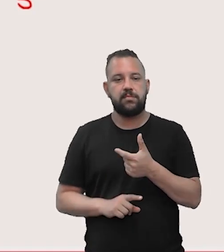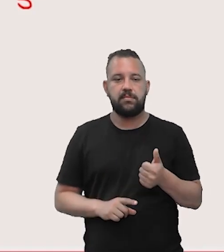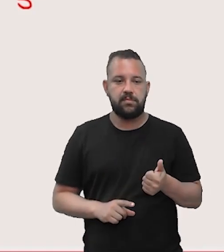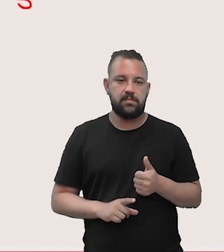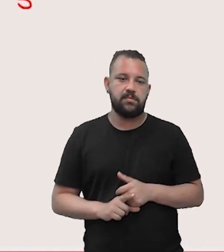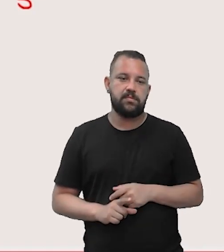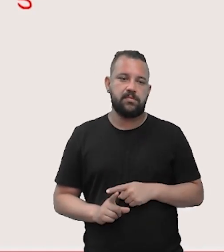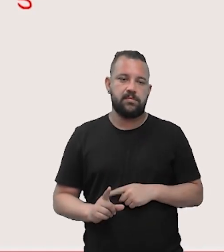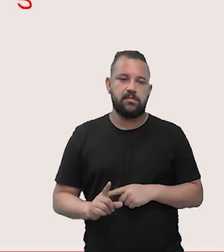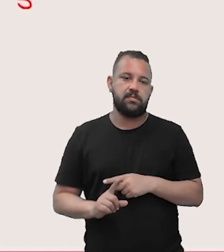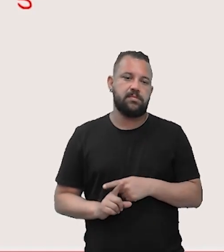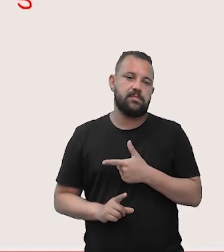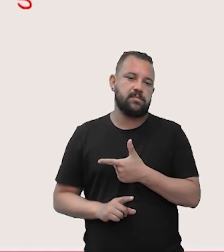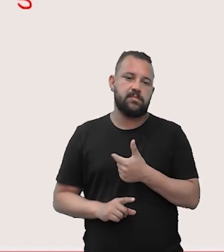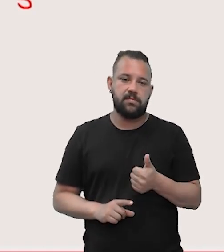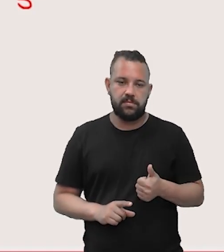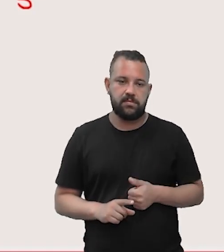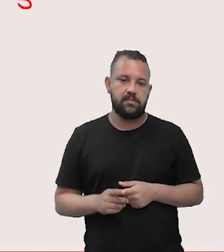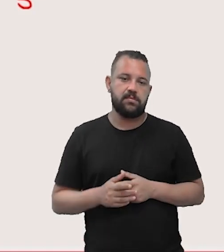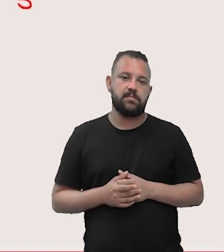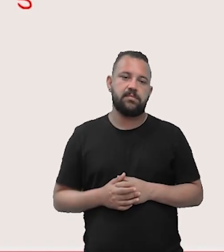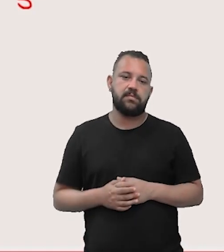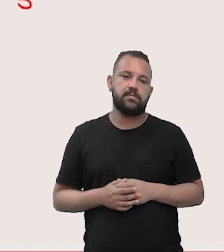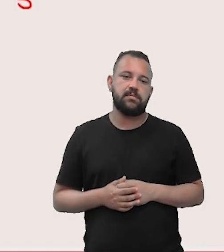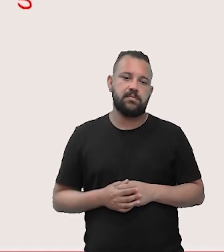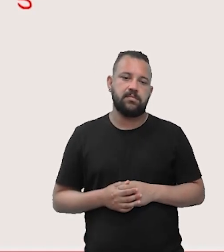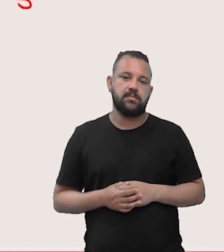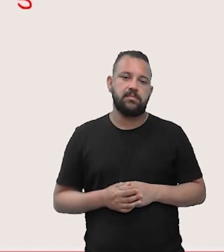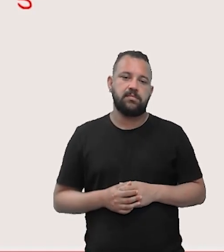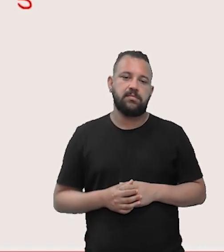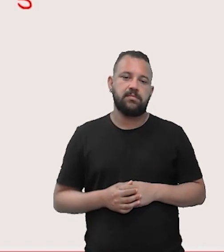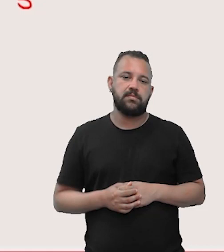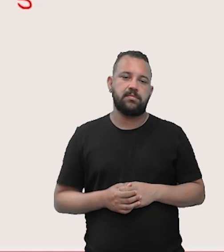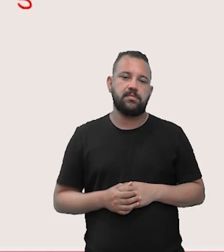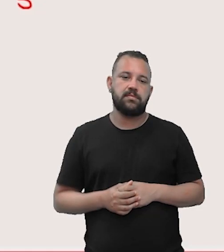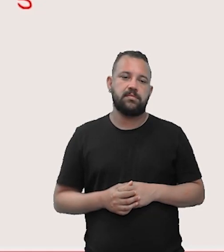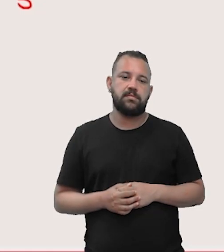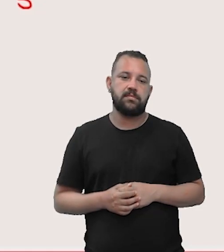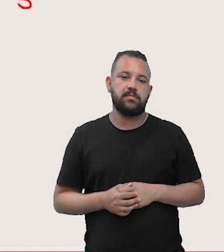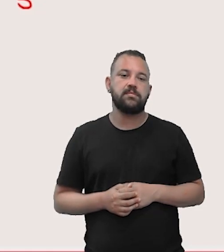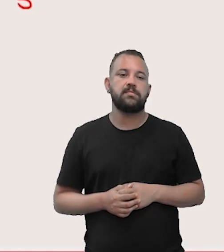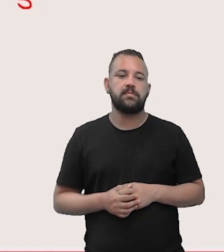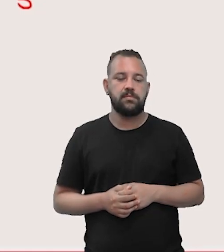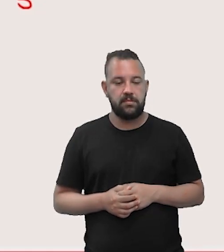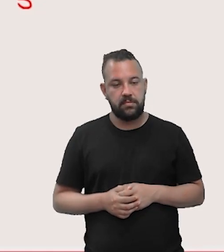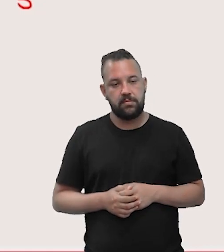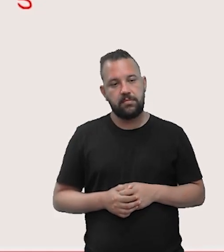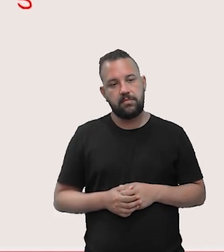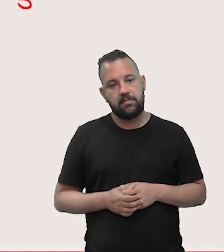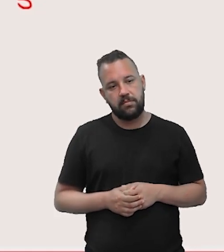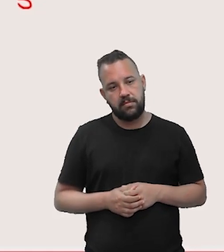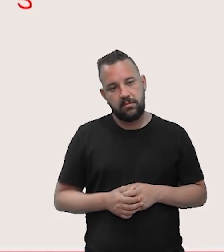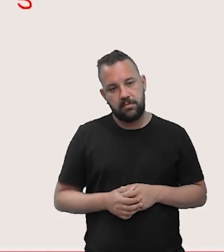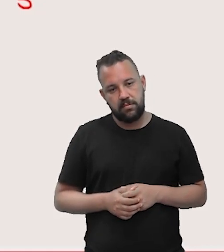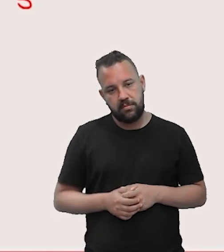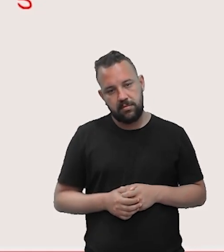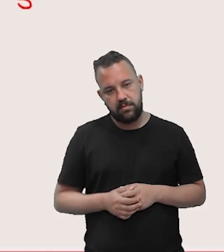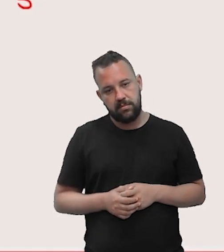21, somado com 21. Olha, 15, 18, 21, 21. Vai dar um total aqui